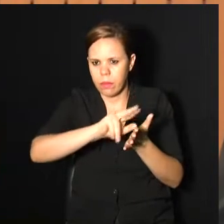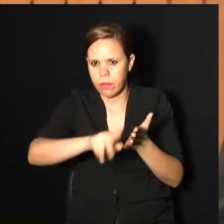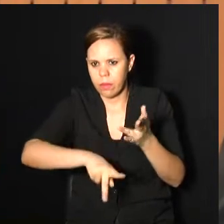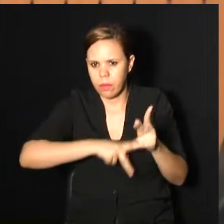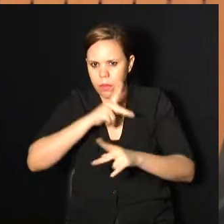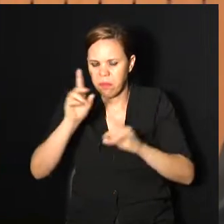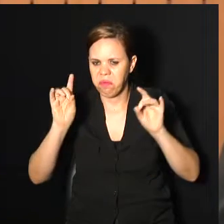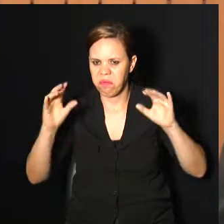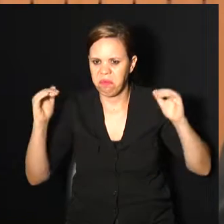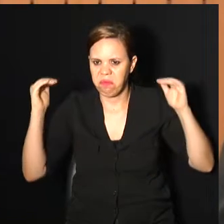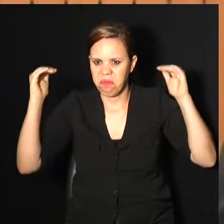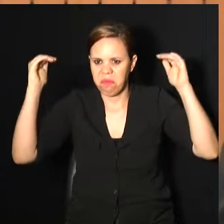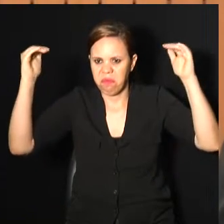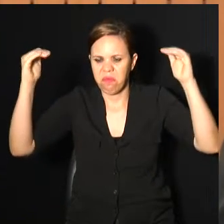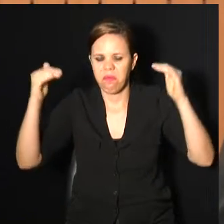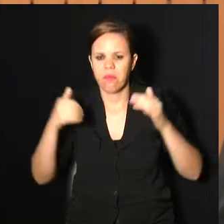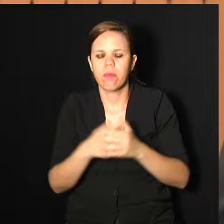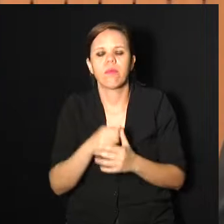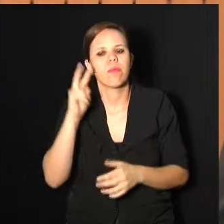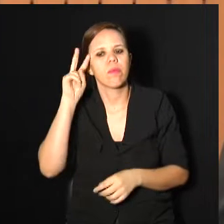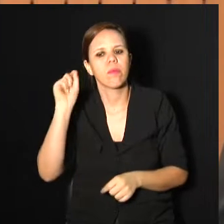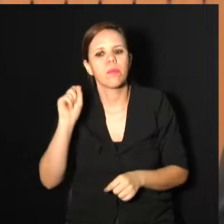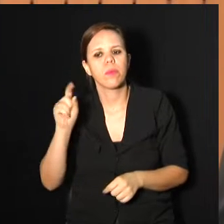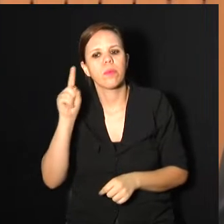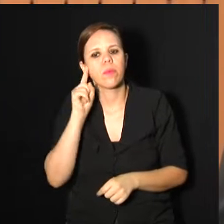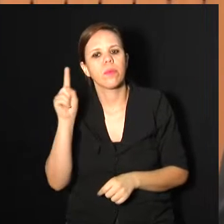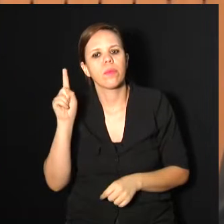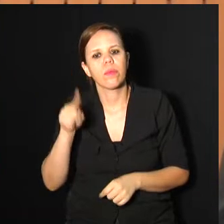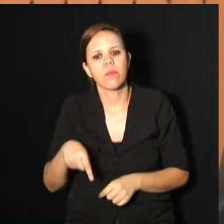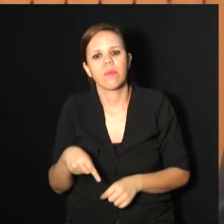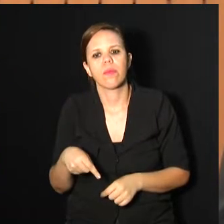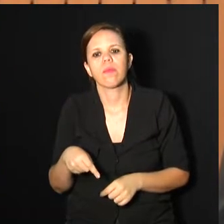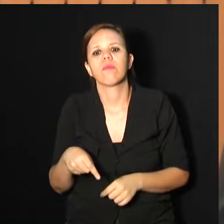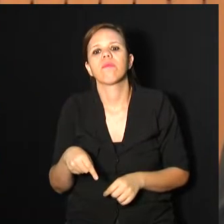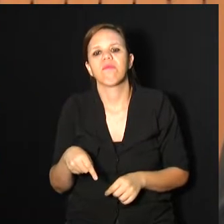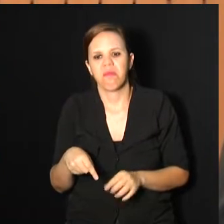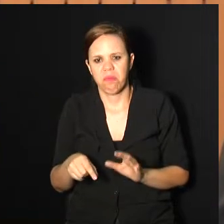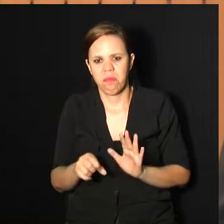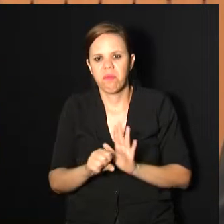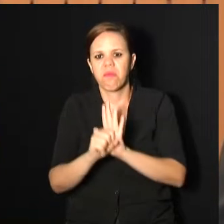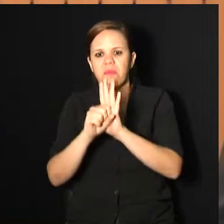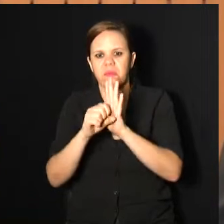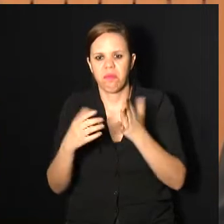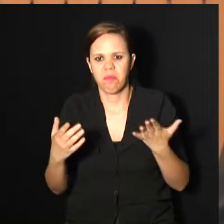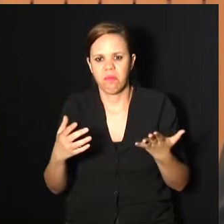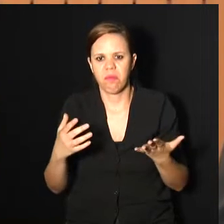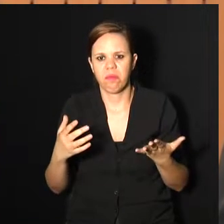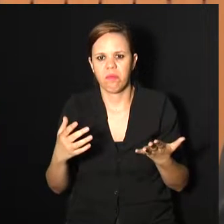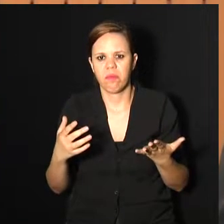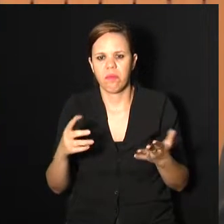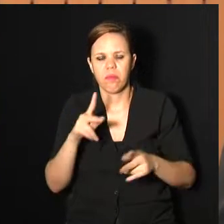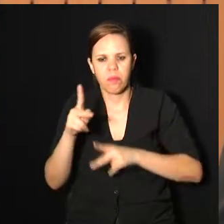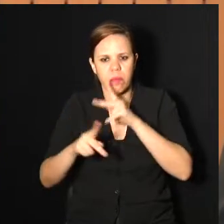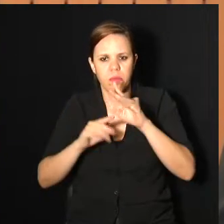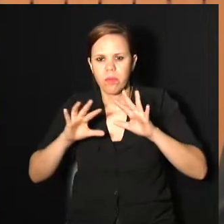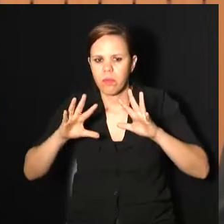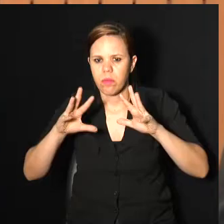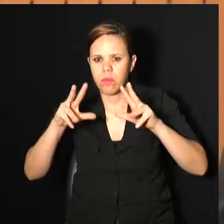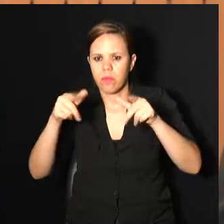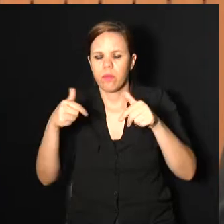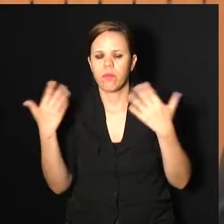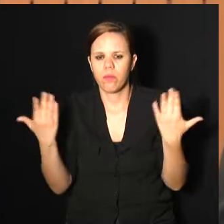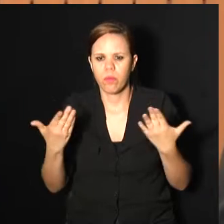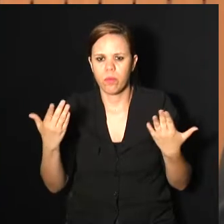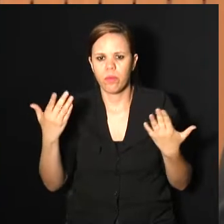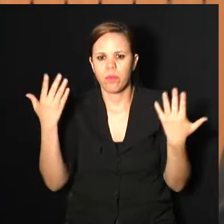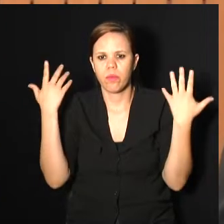personalidades. Lembrando que essa data é muito emblemática para o mundo ocidental, porque hoje nós